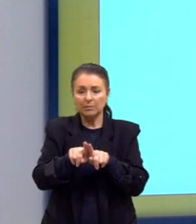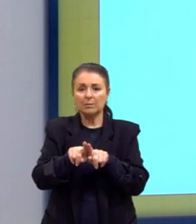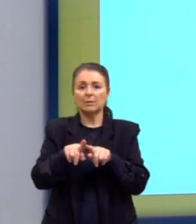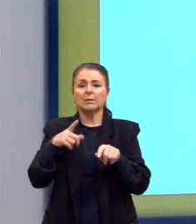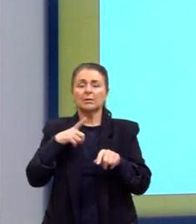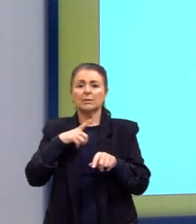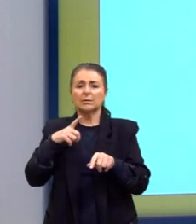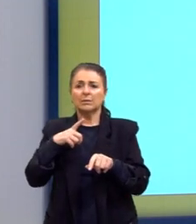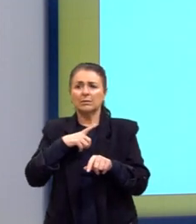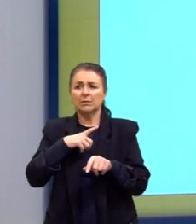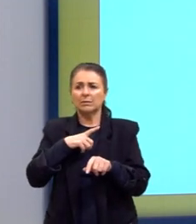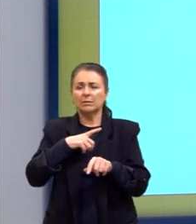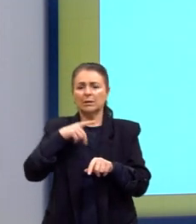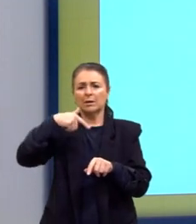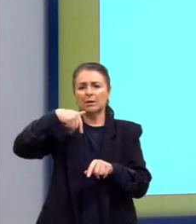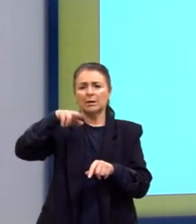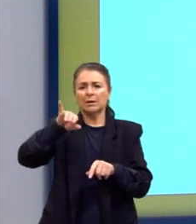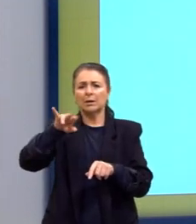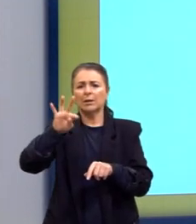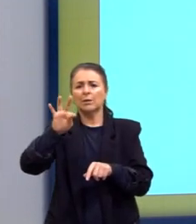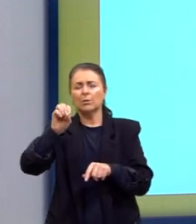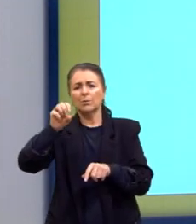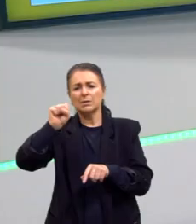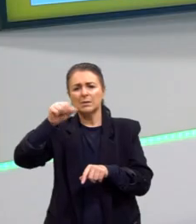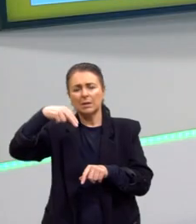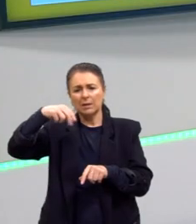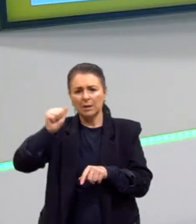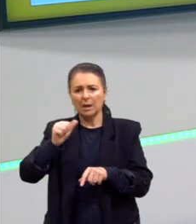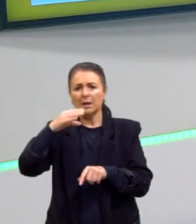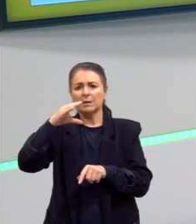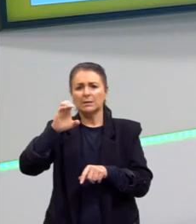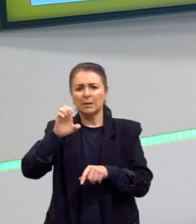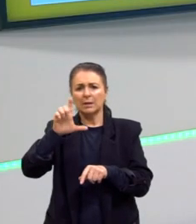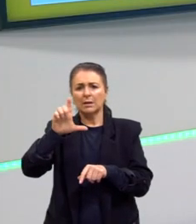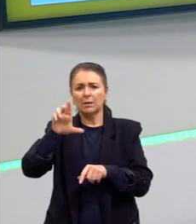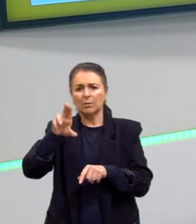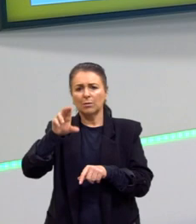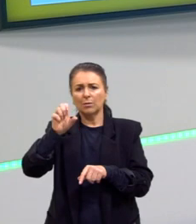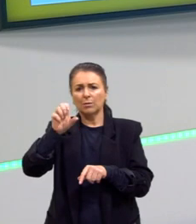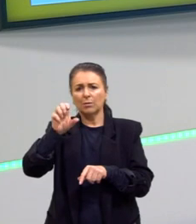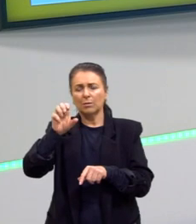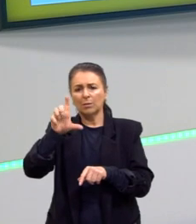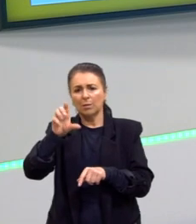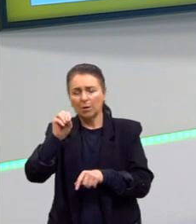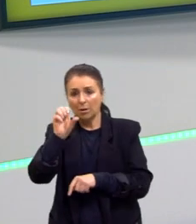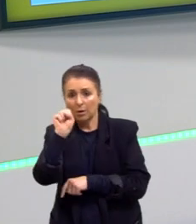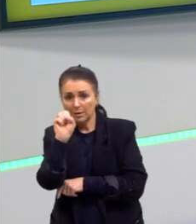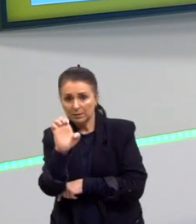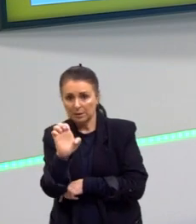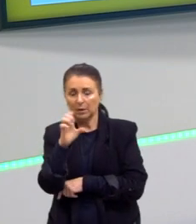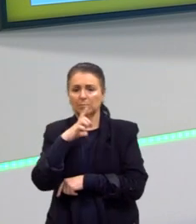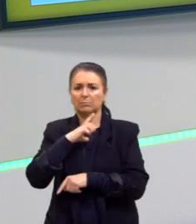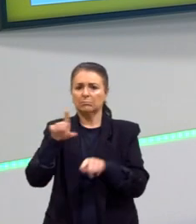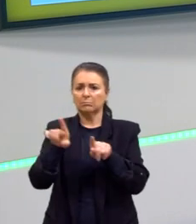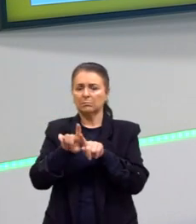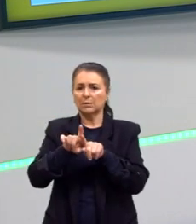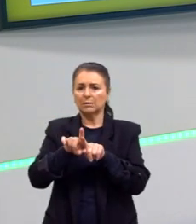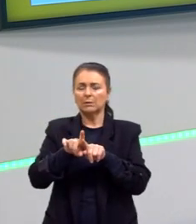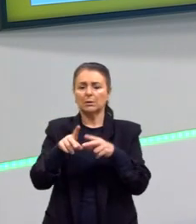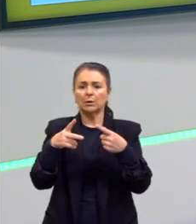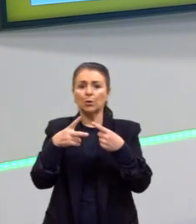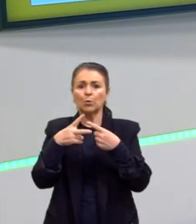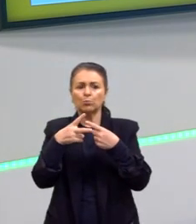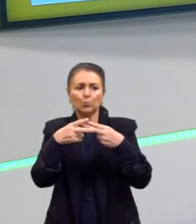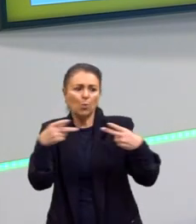cana-de-açúcar amido Quitosana celulose principalmente de resíduos né para gente tentar reutilizar nossos